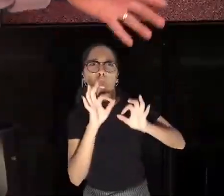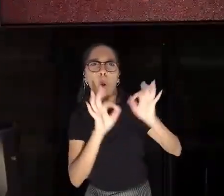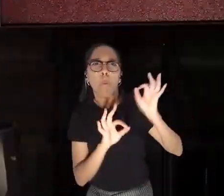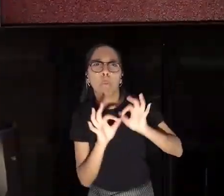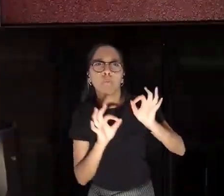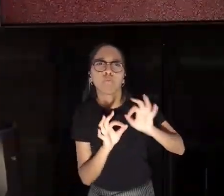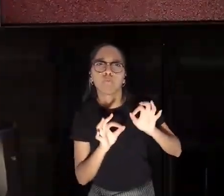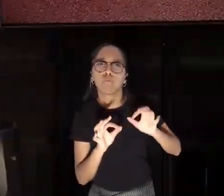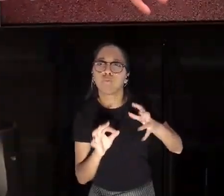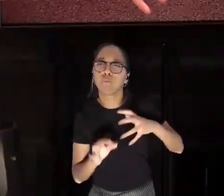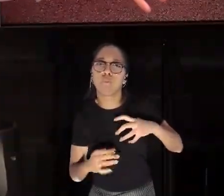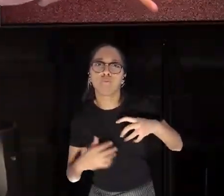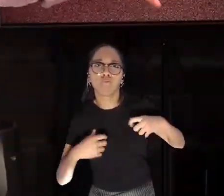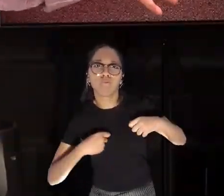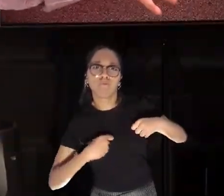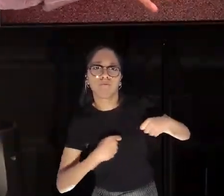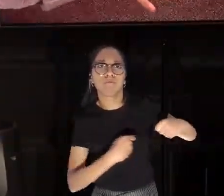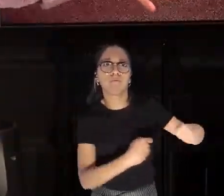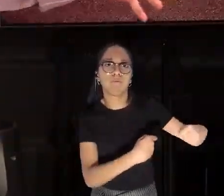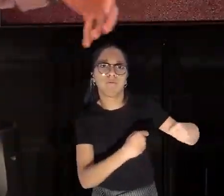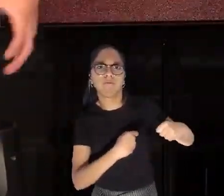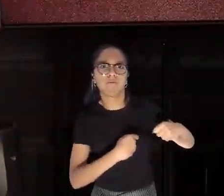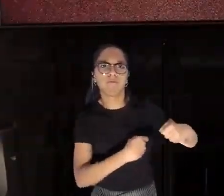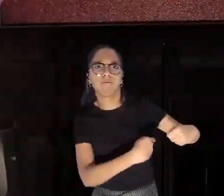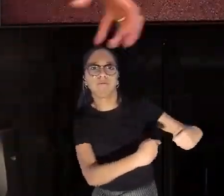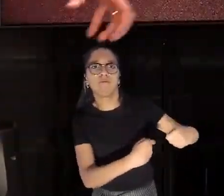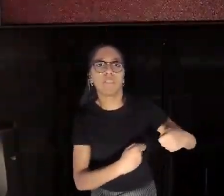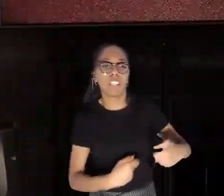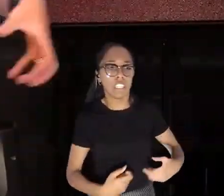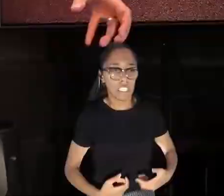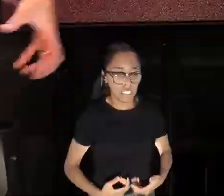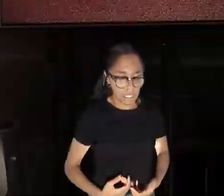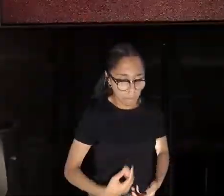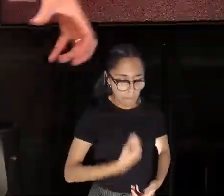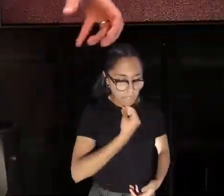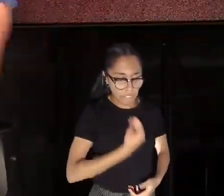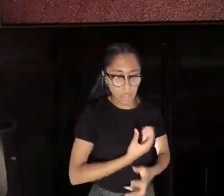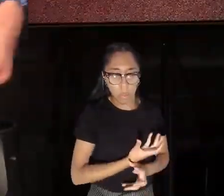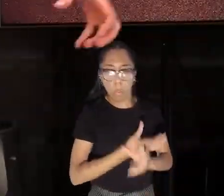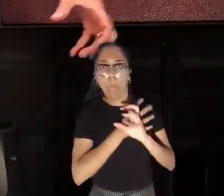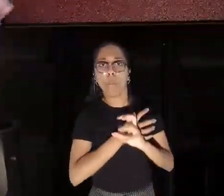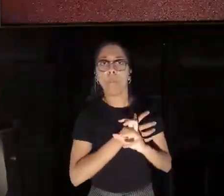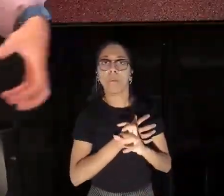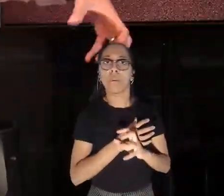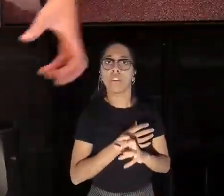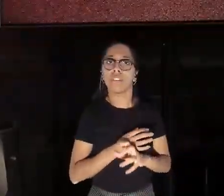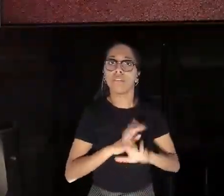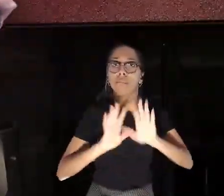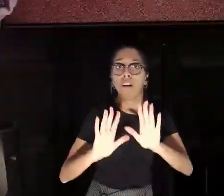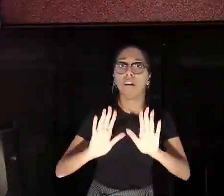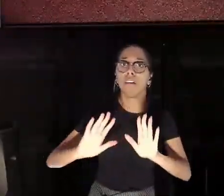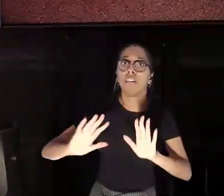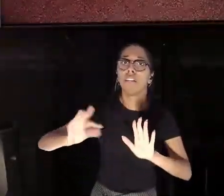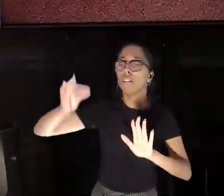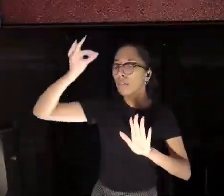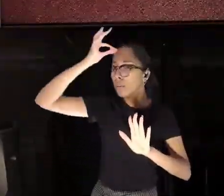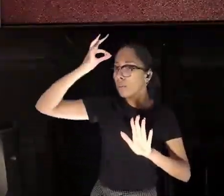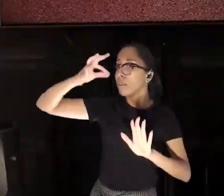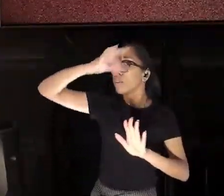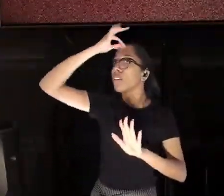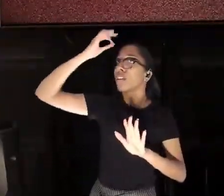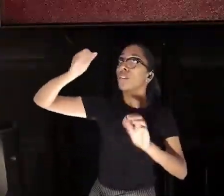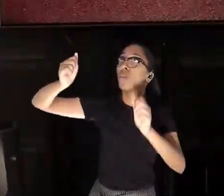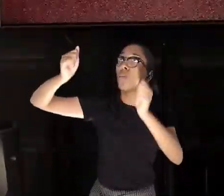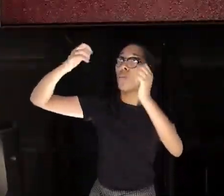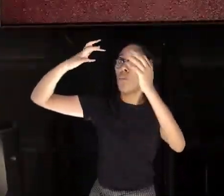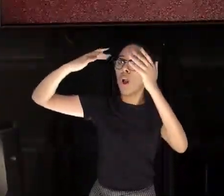e fala assim: agora ela secou. E quando ele olha, está cheio de água de novo. Drena, drena, drena, drena, drena, drena, drena, suga, suga, suga, suga. E quando ele vai dizer: deixa eu ver o